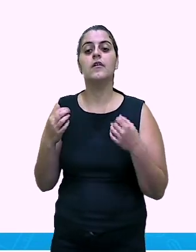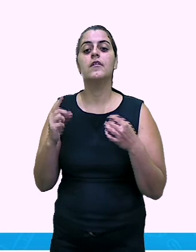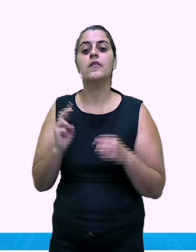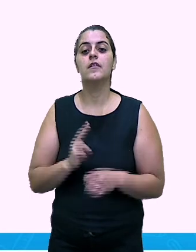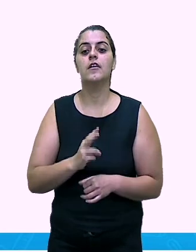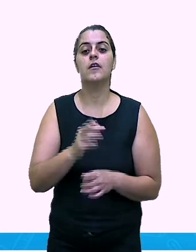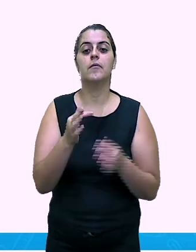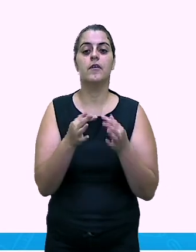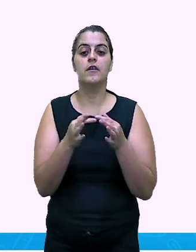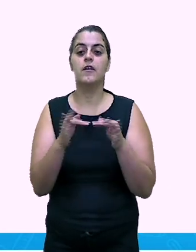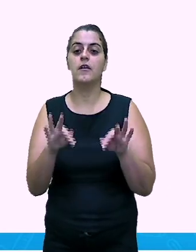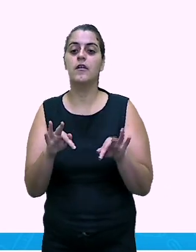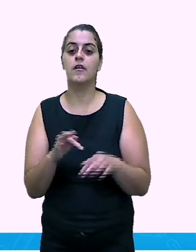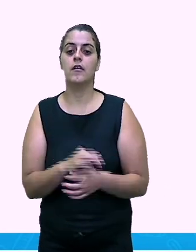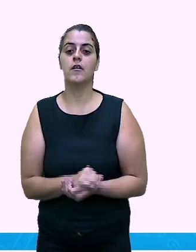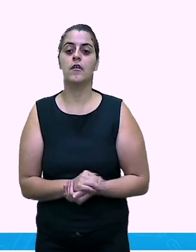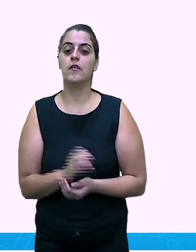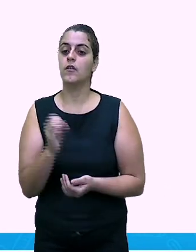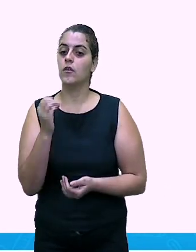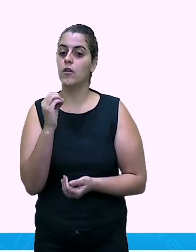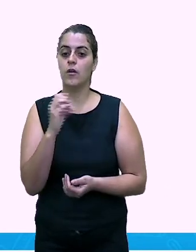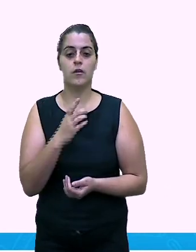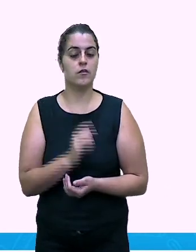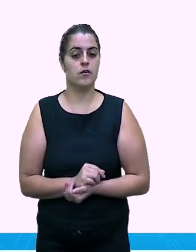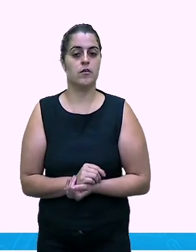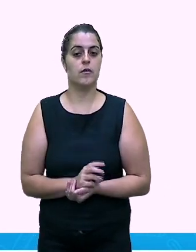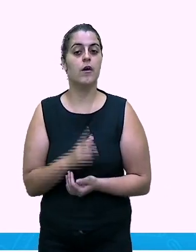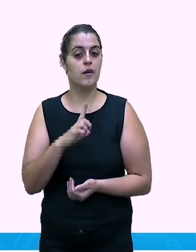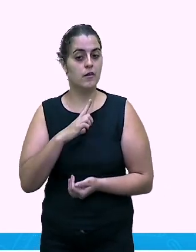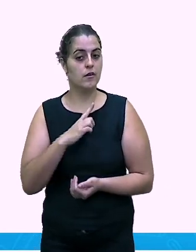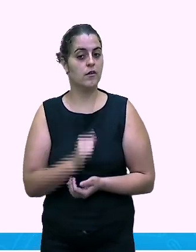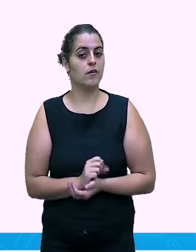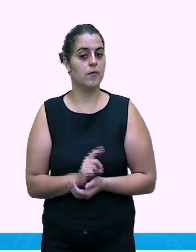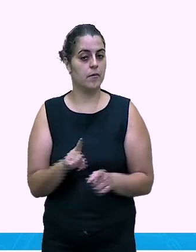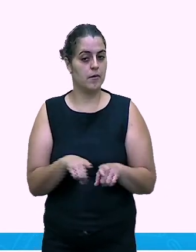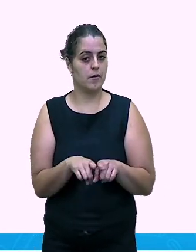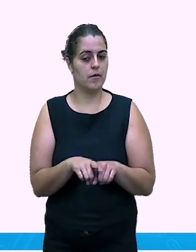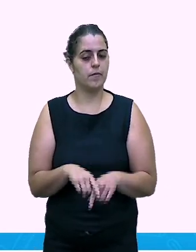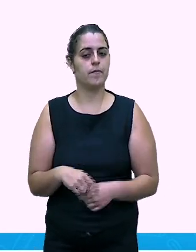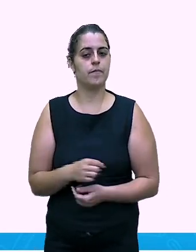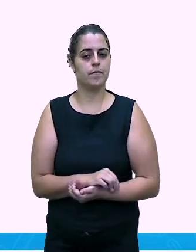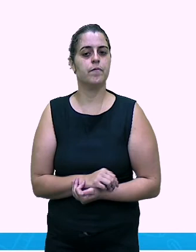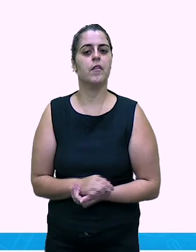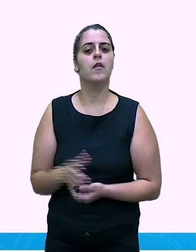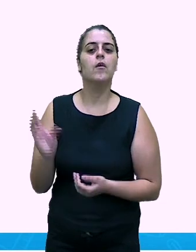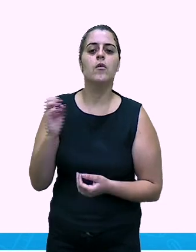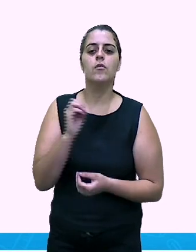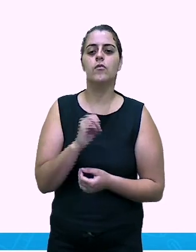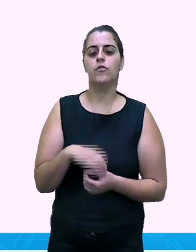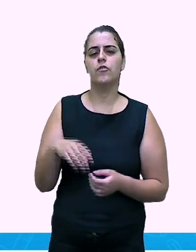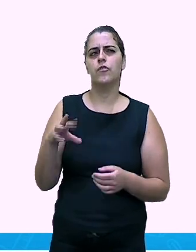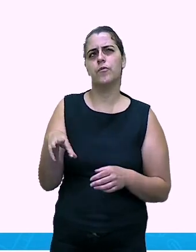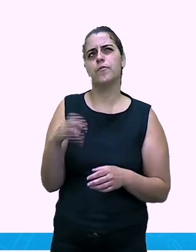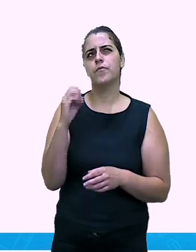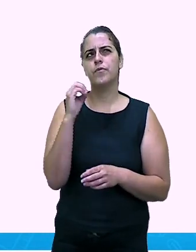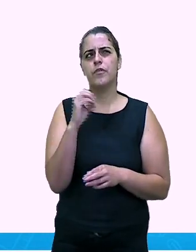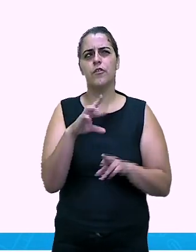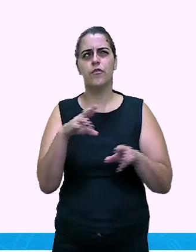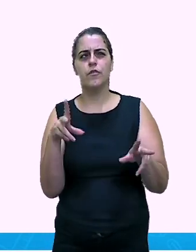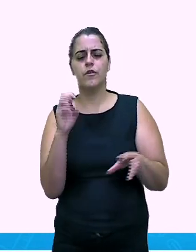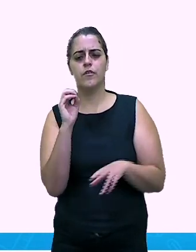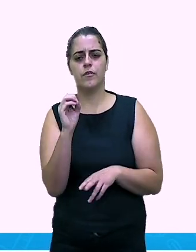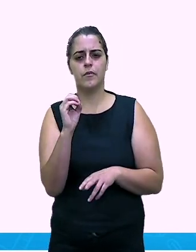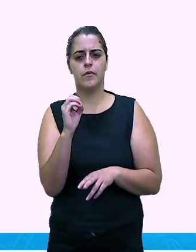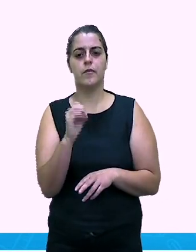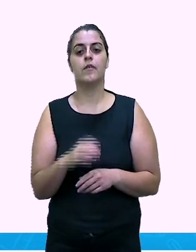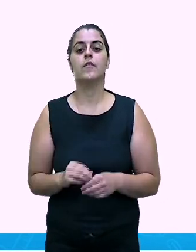aonde o resto não é 0. Então, toda divisão diferente, onde o resto é diferente de zero, a